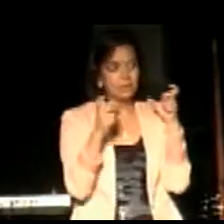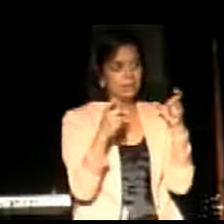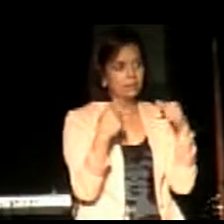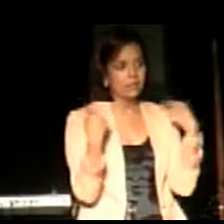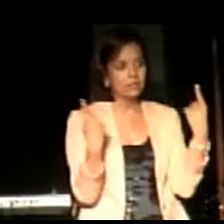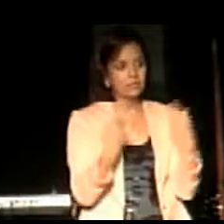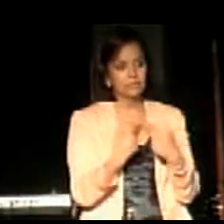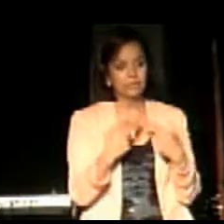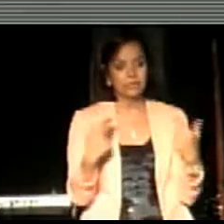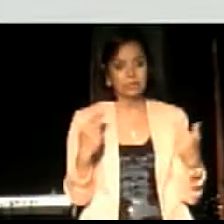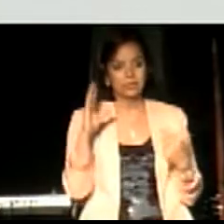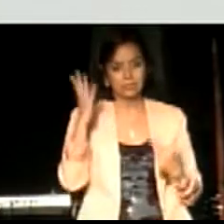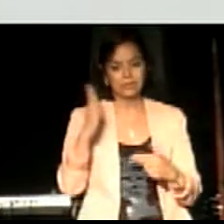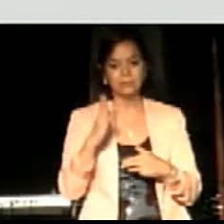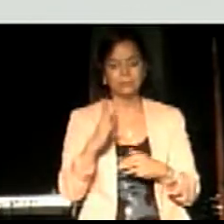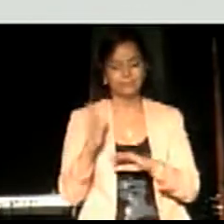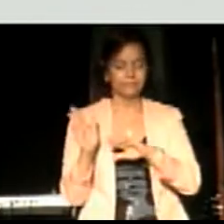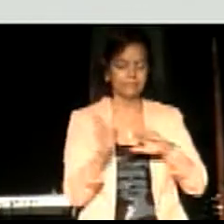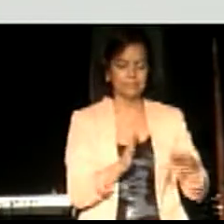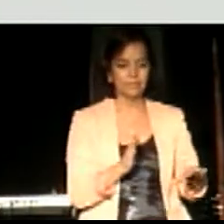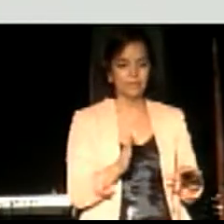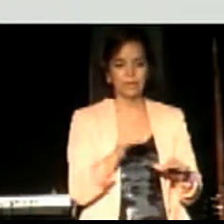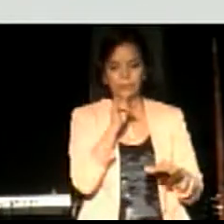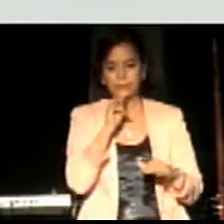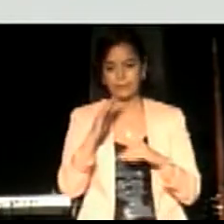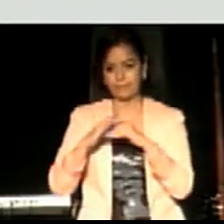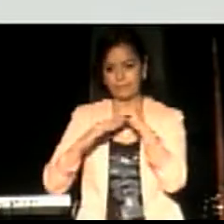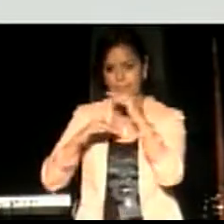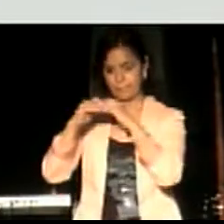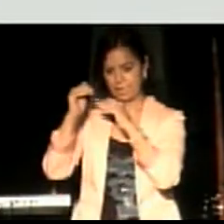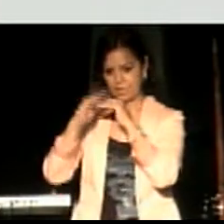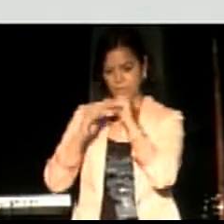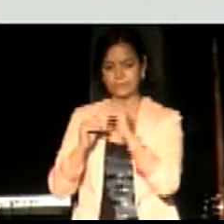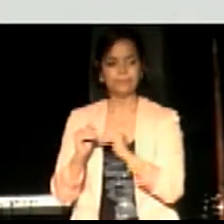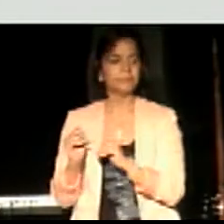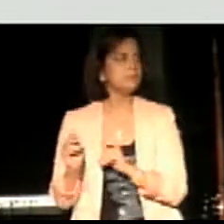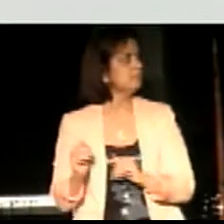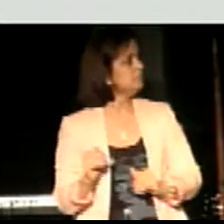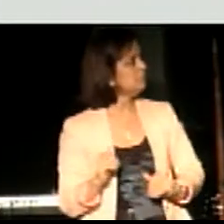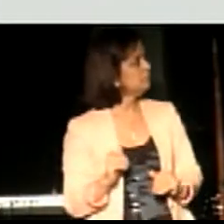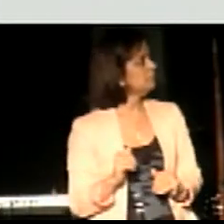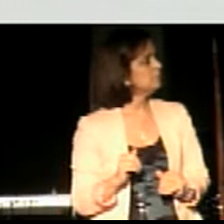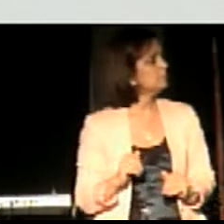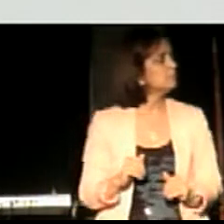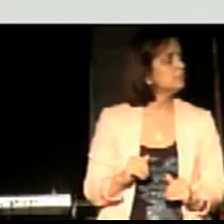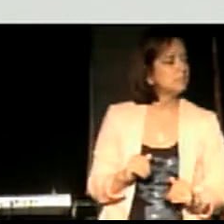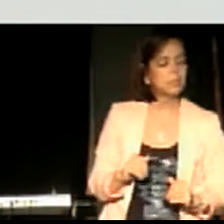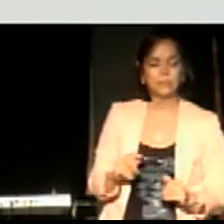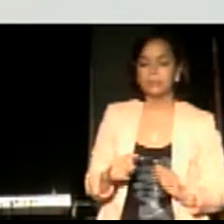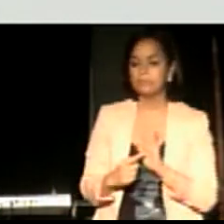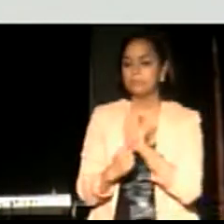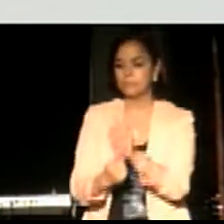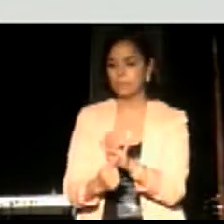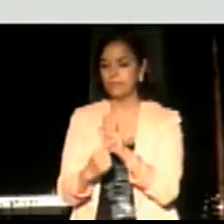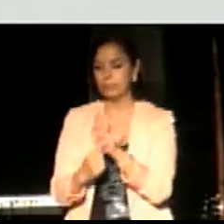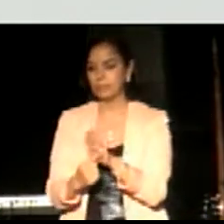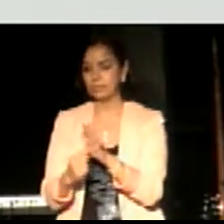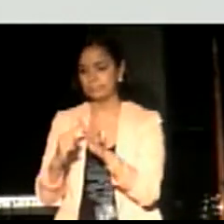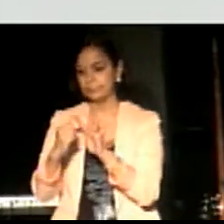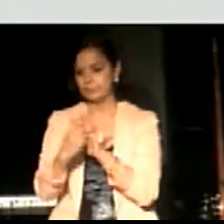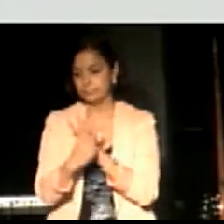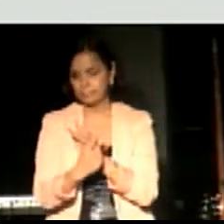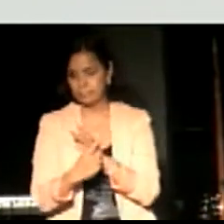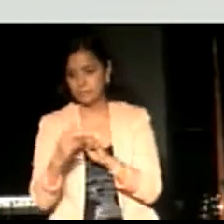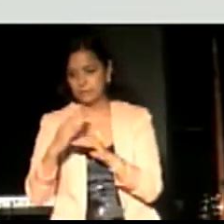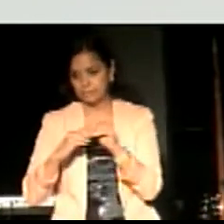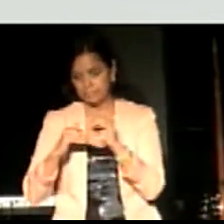nós vamos ver a prática. Eu tenho algumas evidências da mansidão para colocar para vocês.